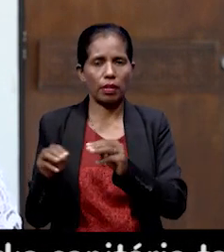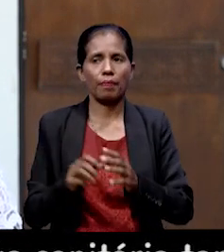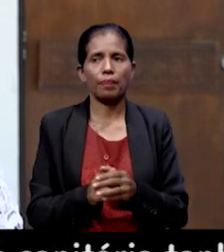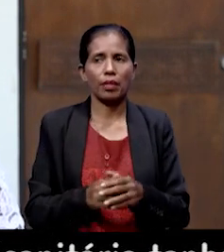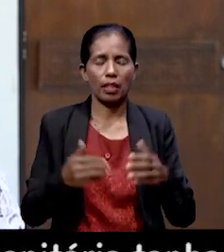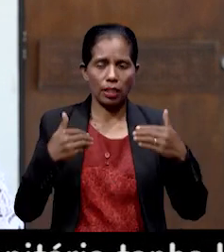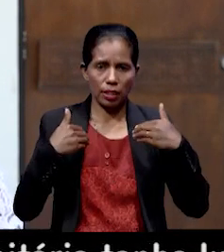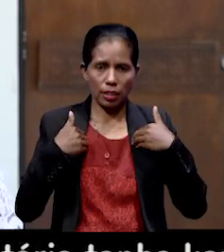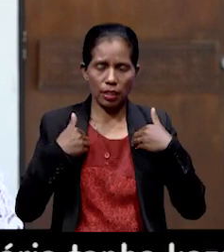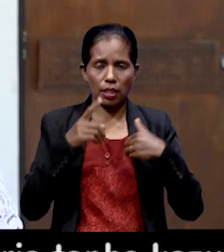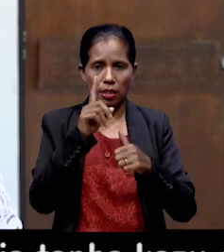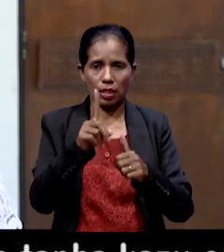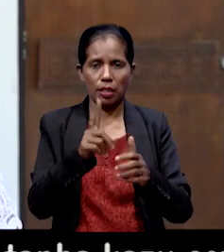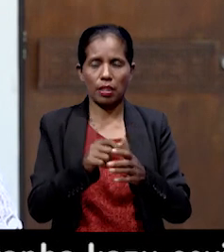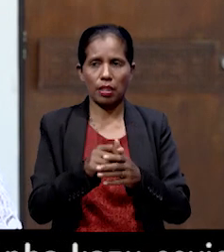ida maka